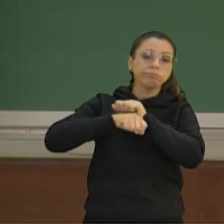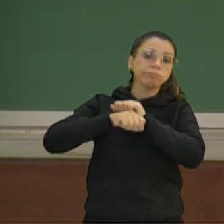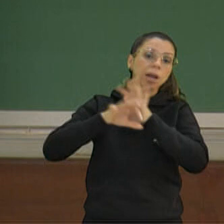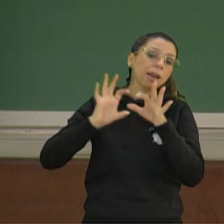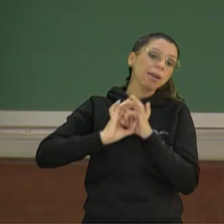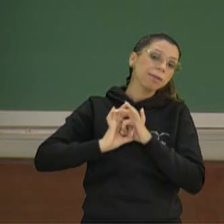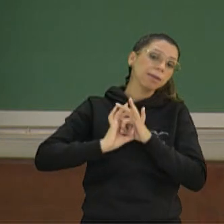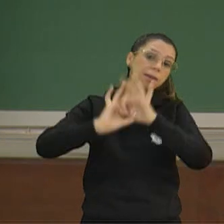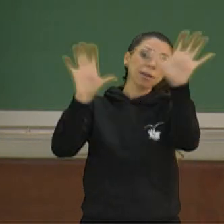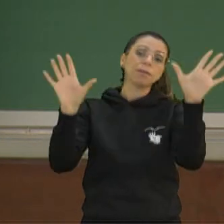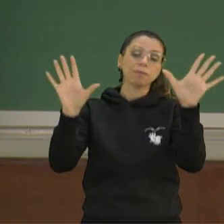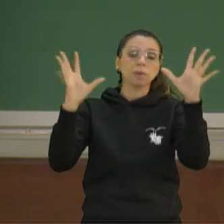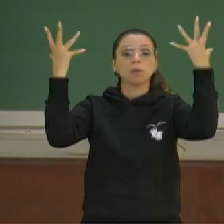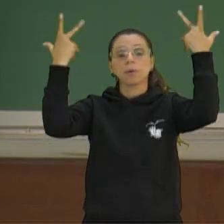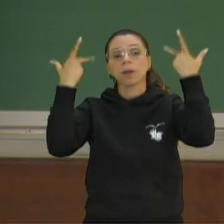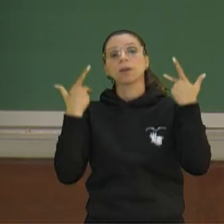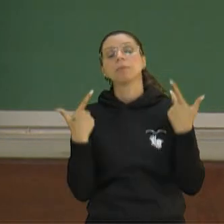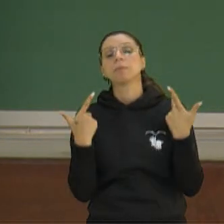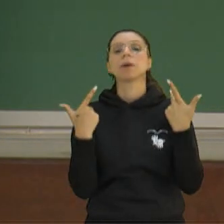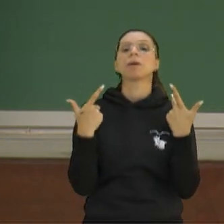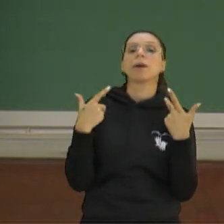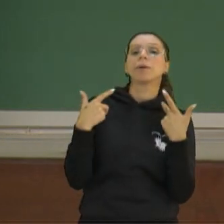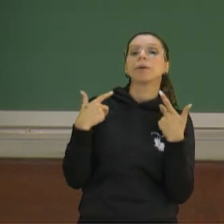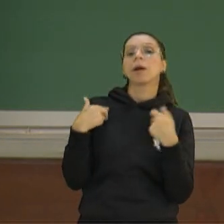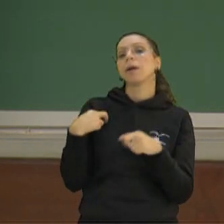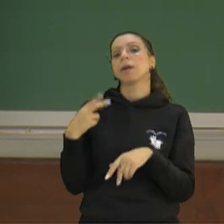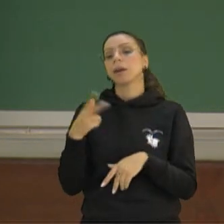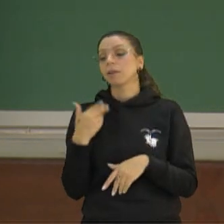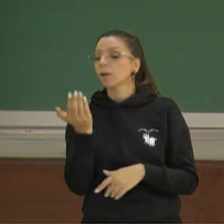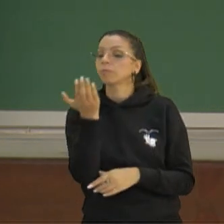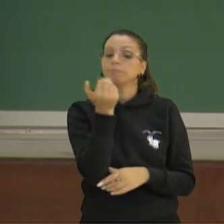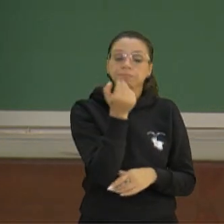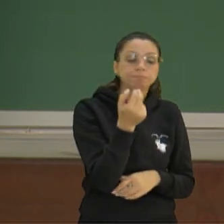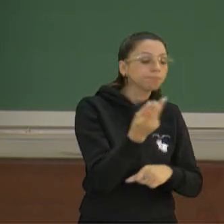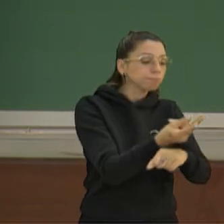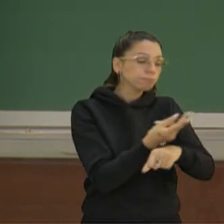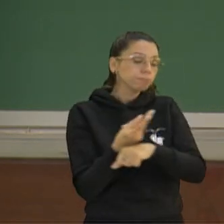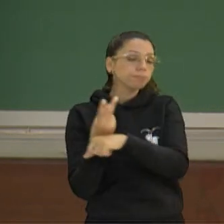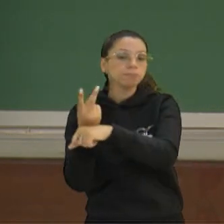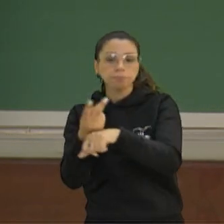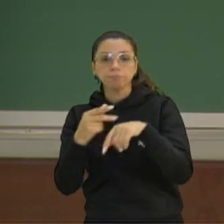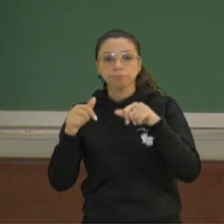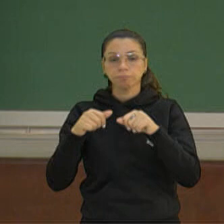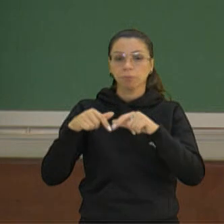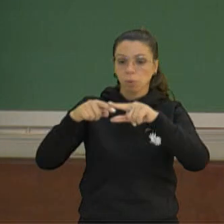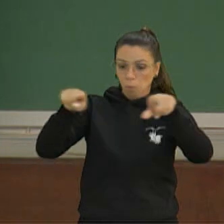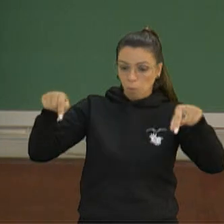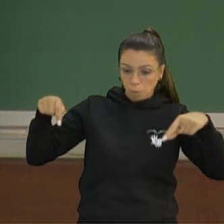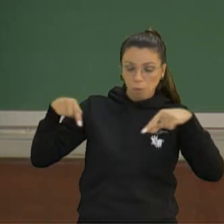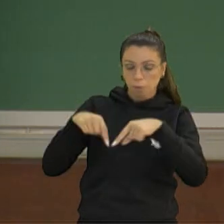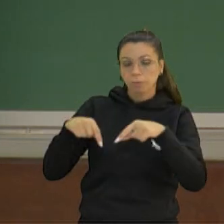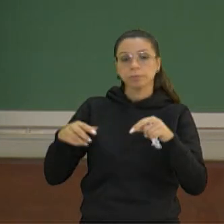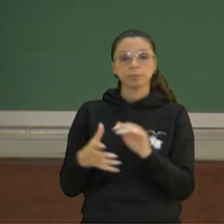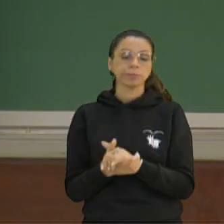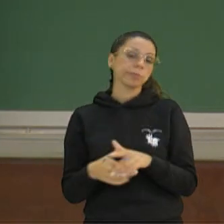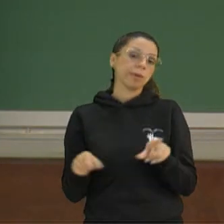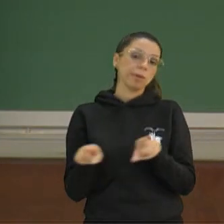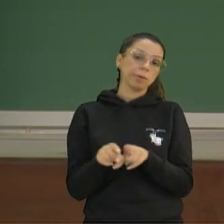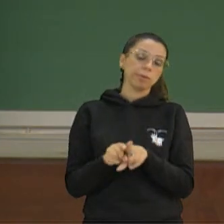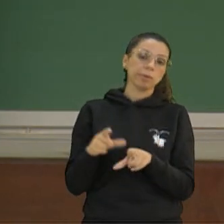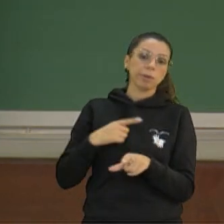O animal por si só, ele busca ali o seu alimento naquela propriedade. Geralmente sem